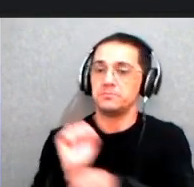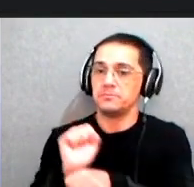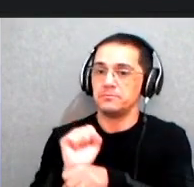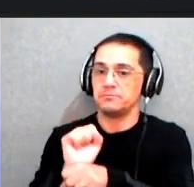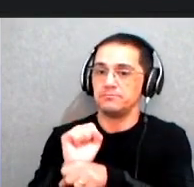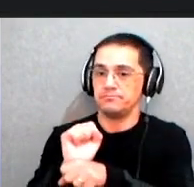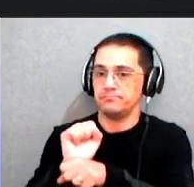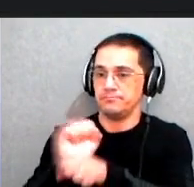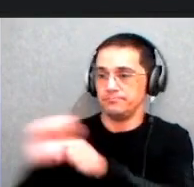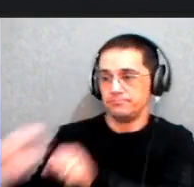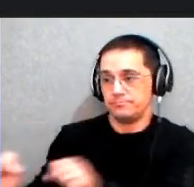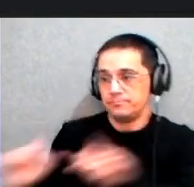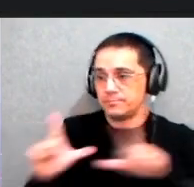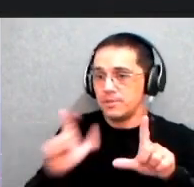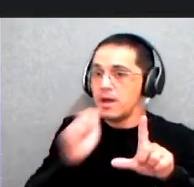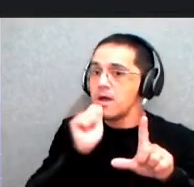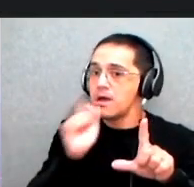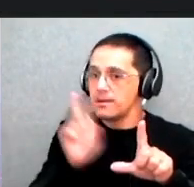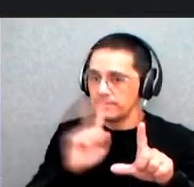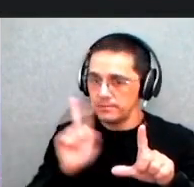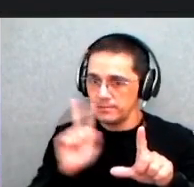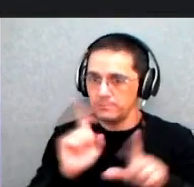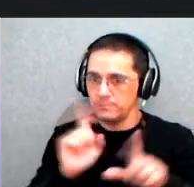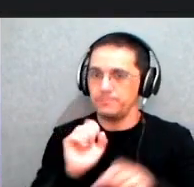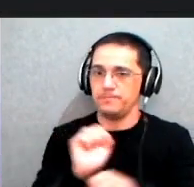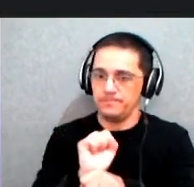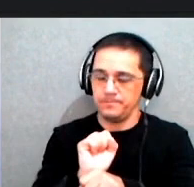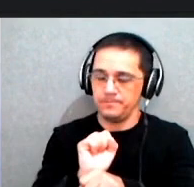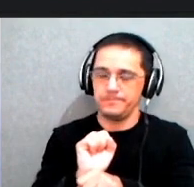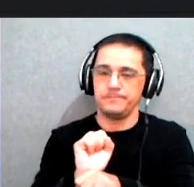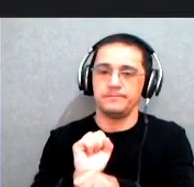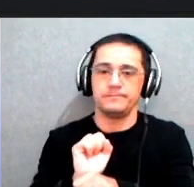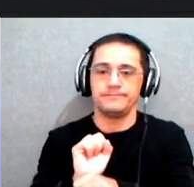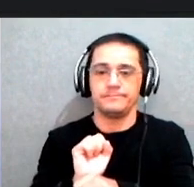Tá. E para complementar a sua...